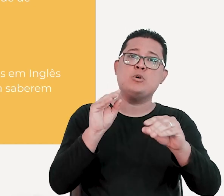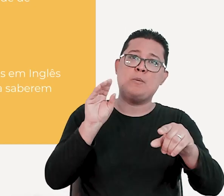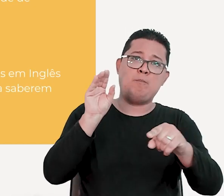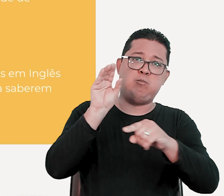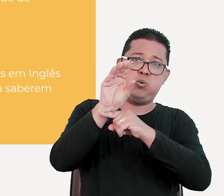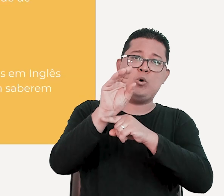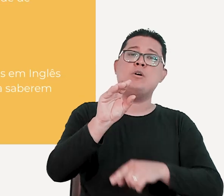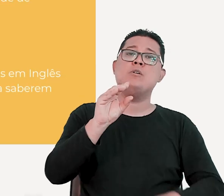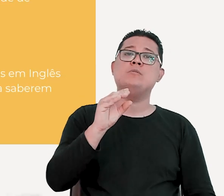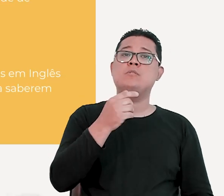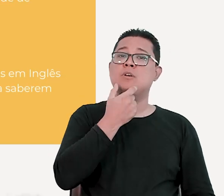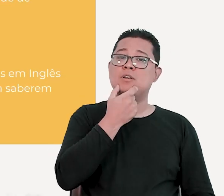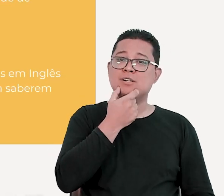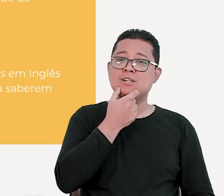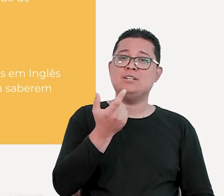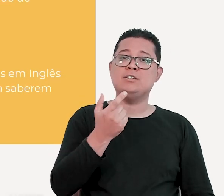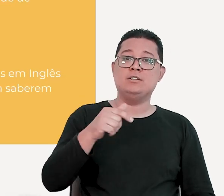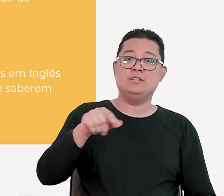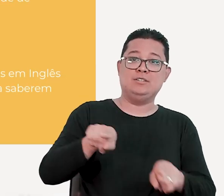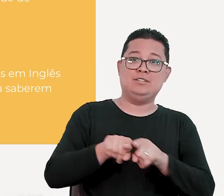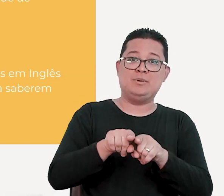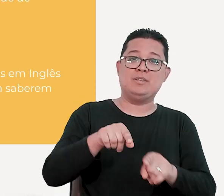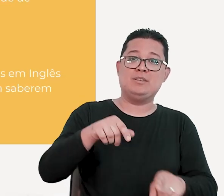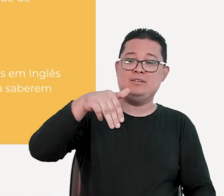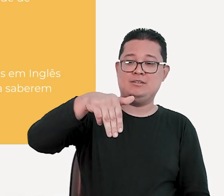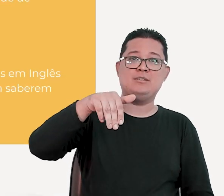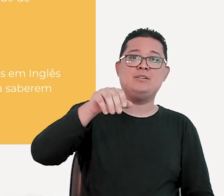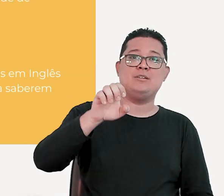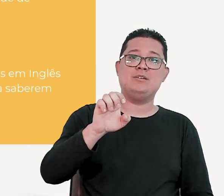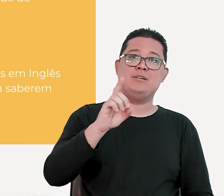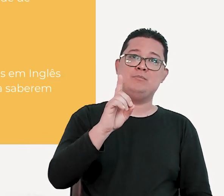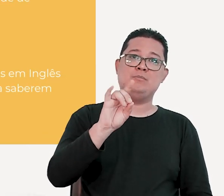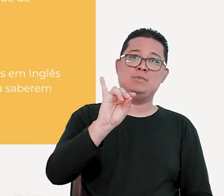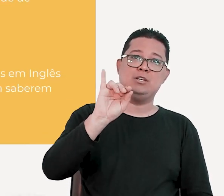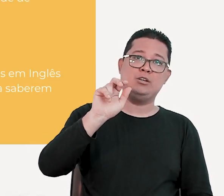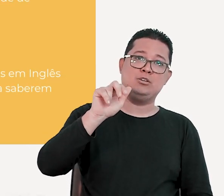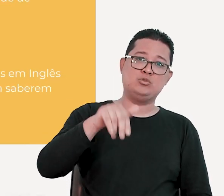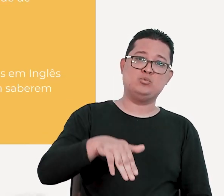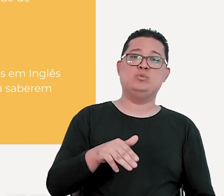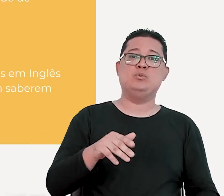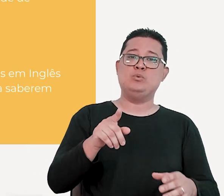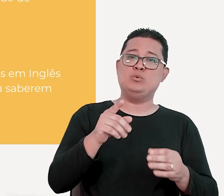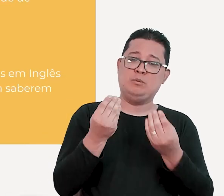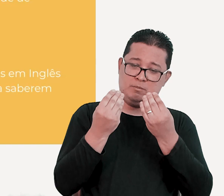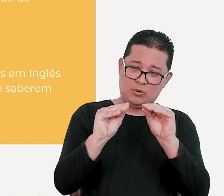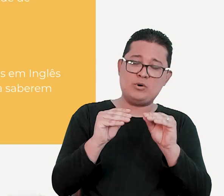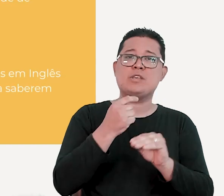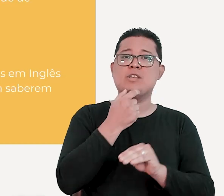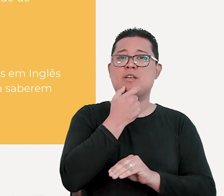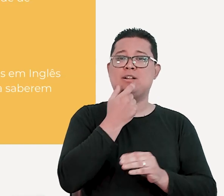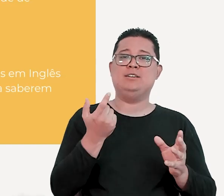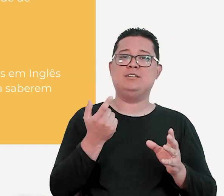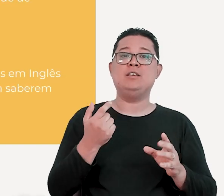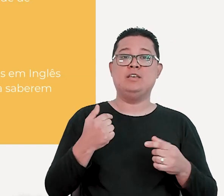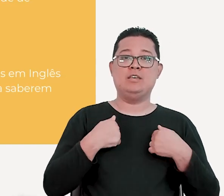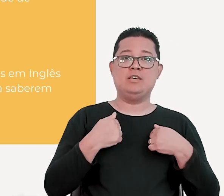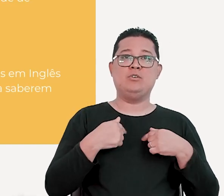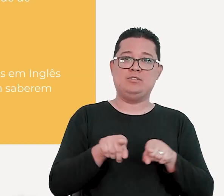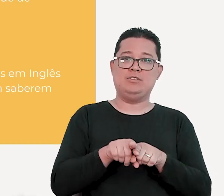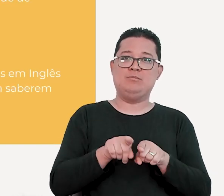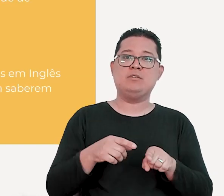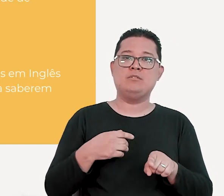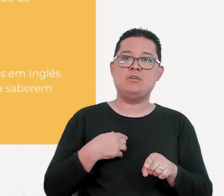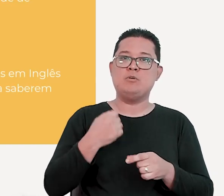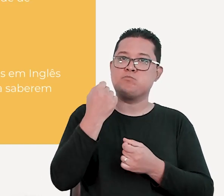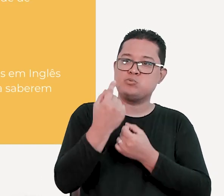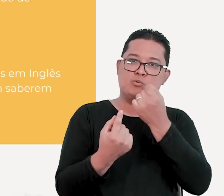inglês, uma ótima plataforma para isso. E eu fiz muito trabalho para montar meu portfólio em inglês, eu fiz no Fiverr, eu fiz trabalhos por